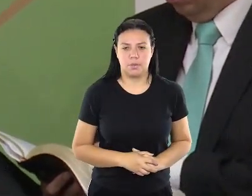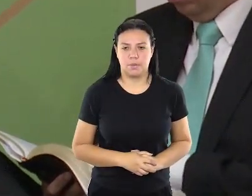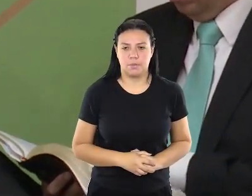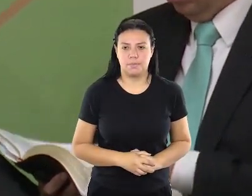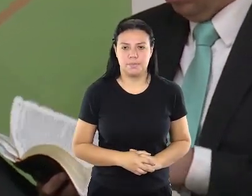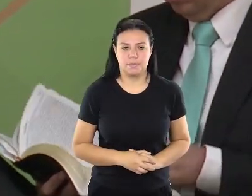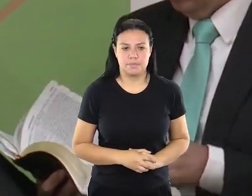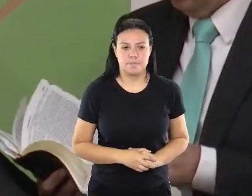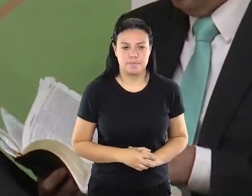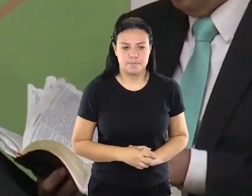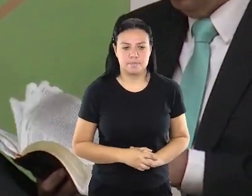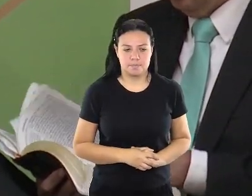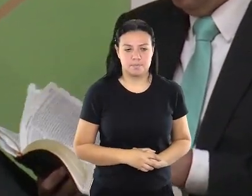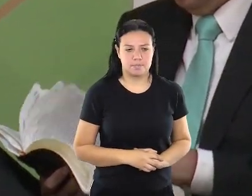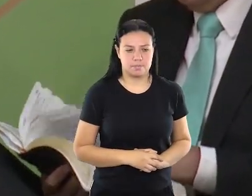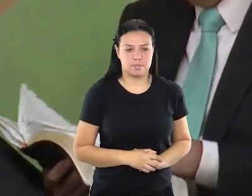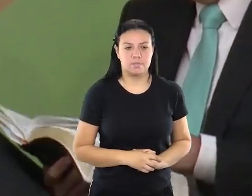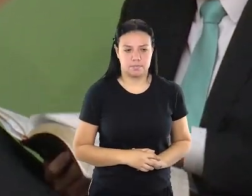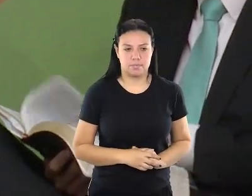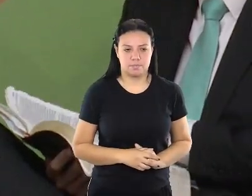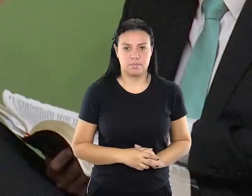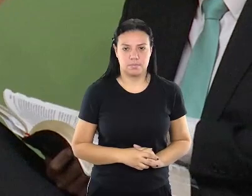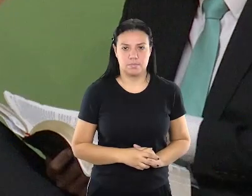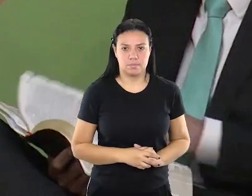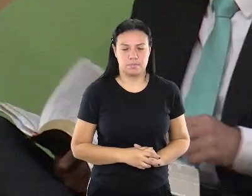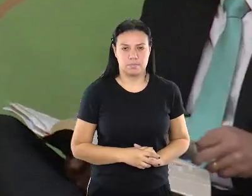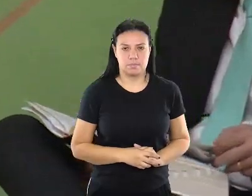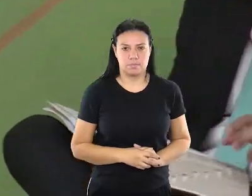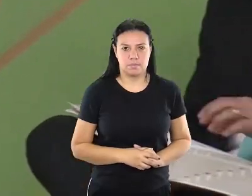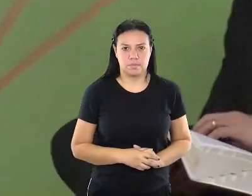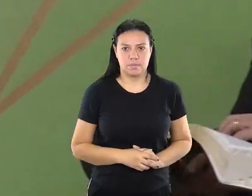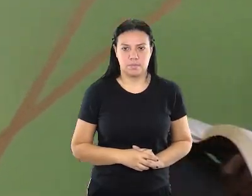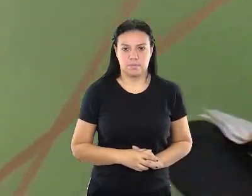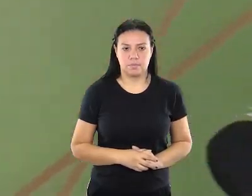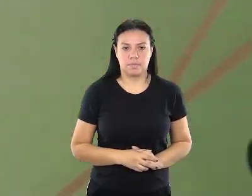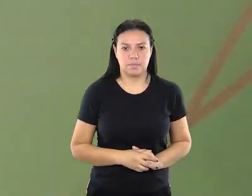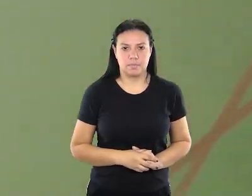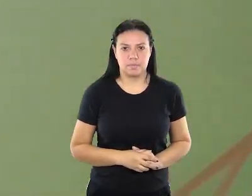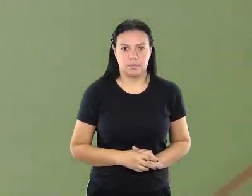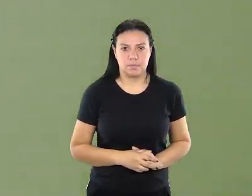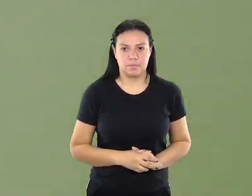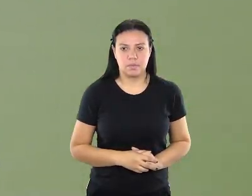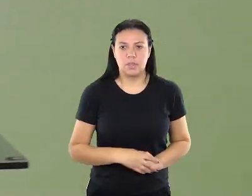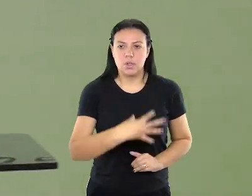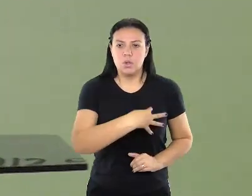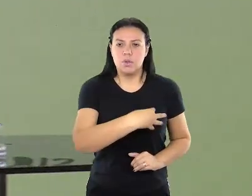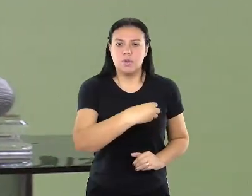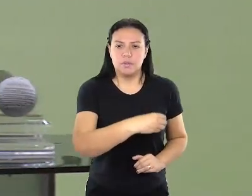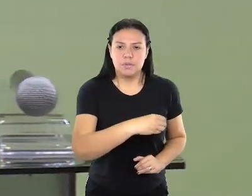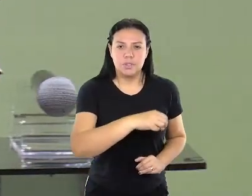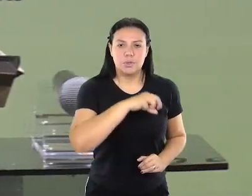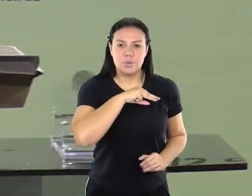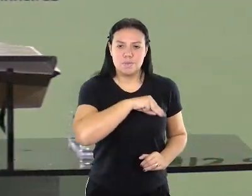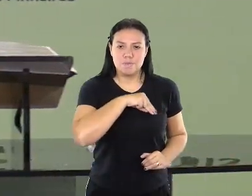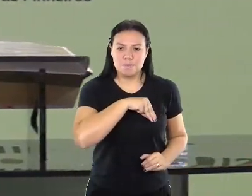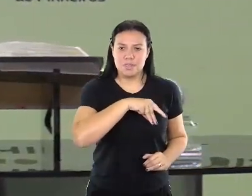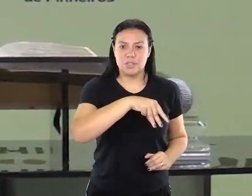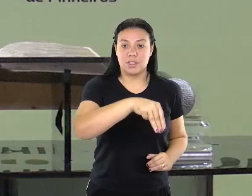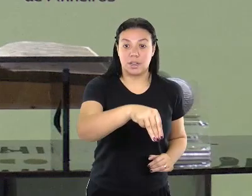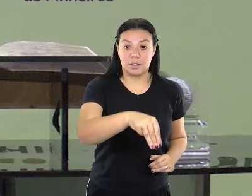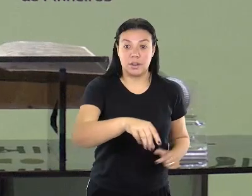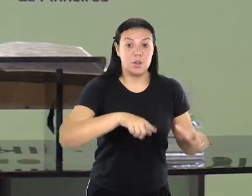Ele teve um único filho e ele fez desse filho um missionário. E a obra missionária não é